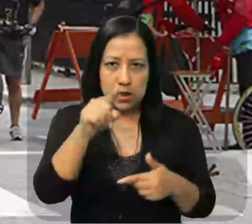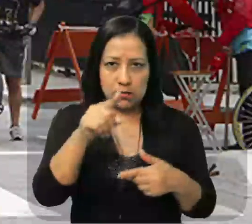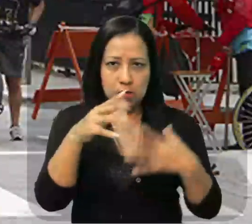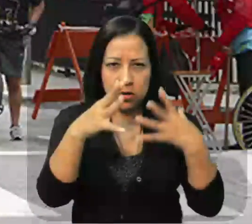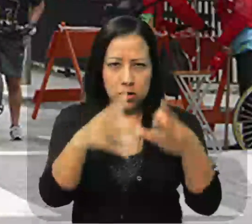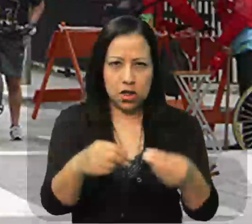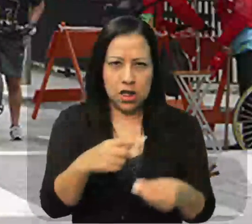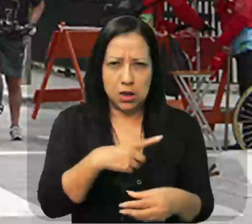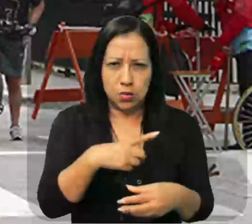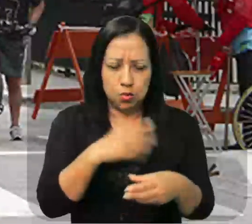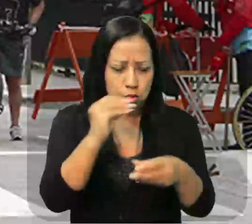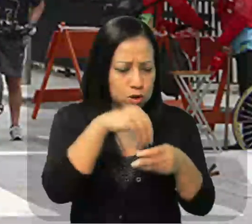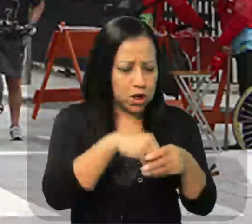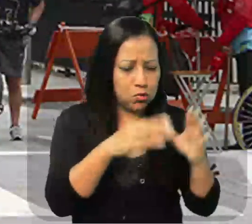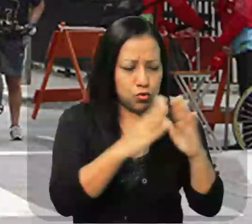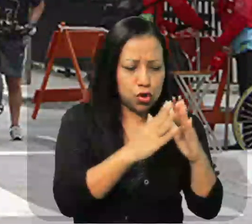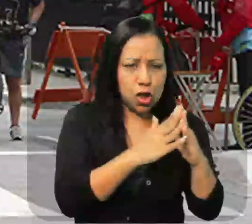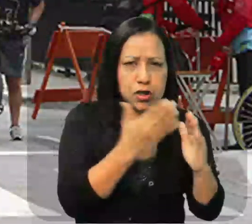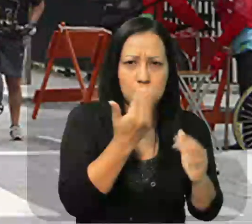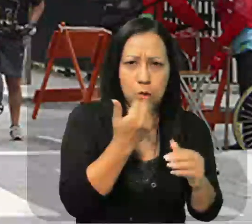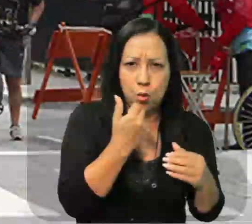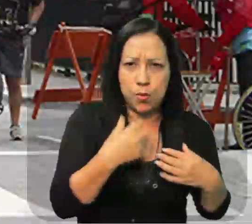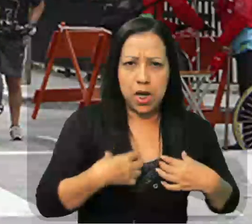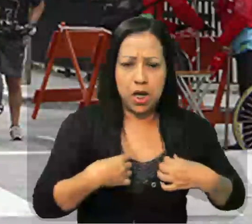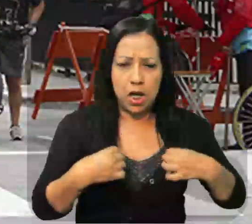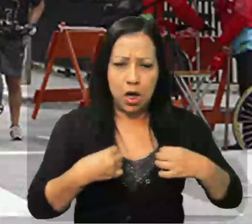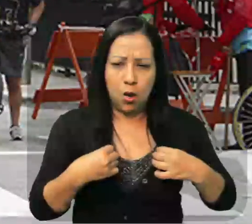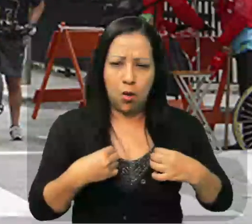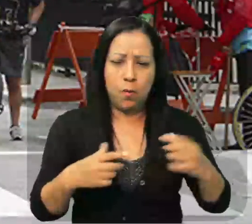ter tudo na sua casa.